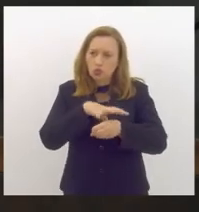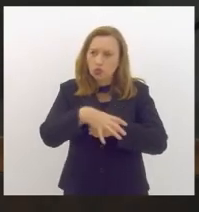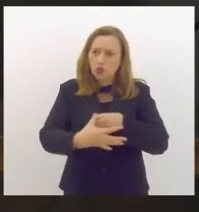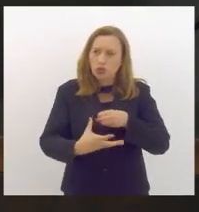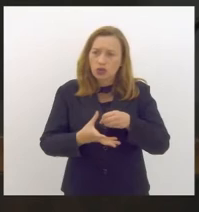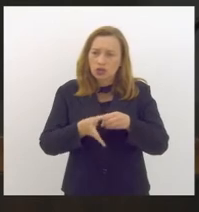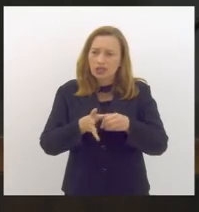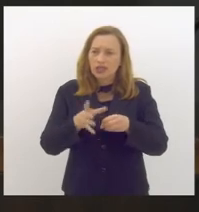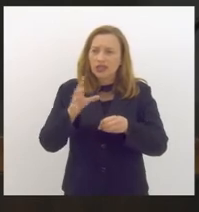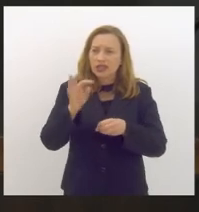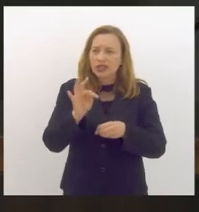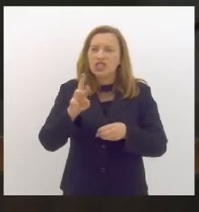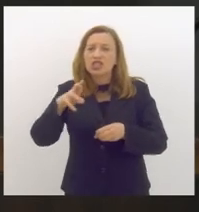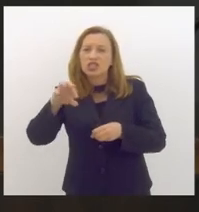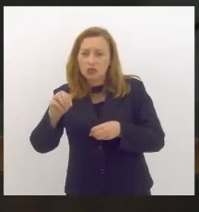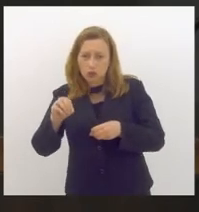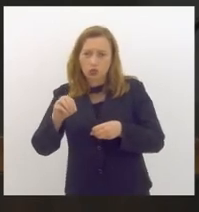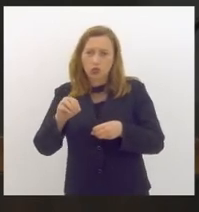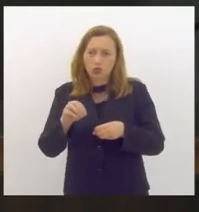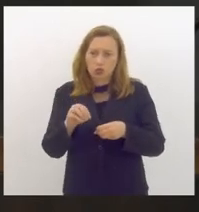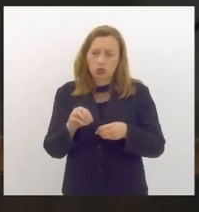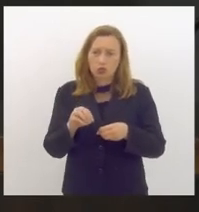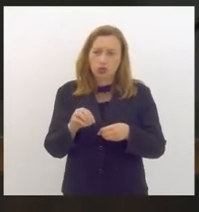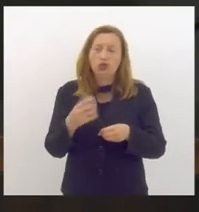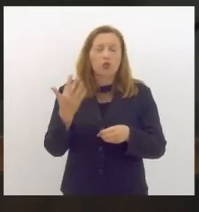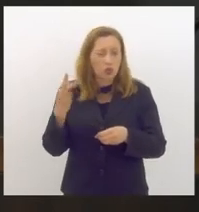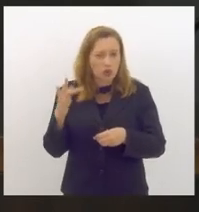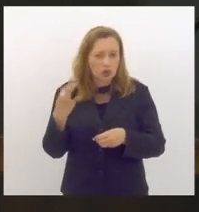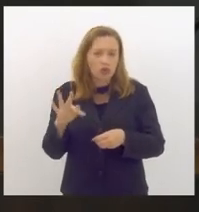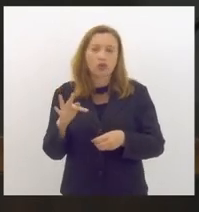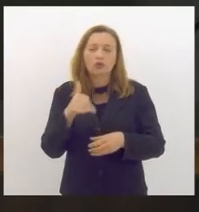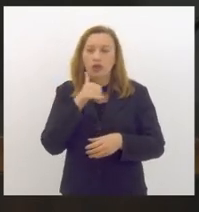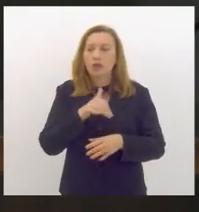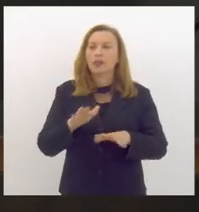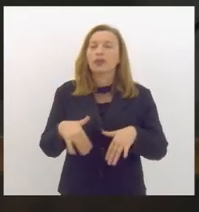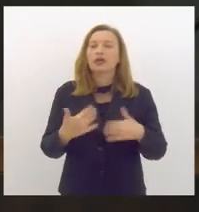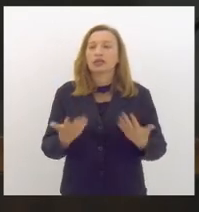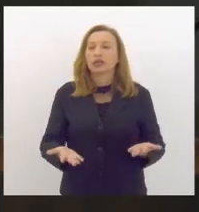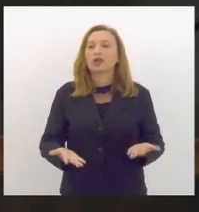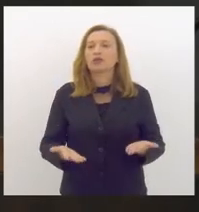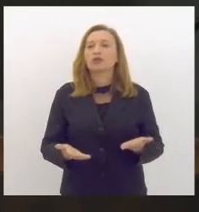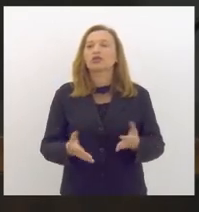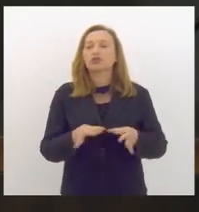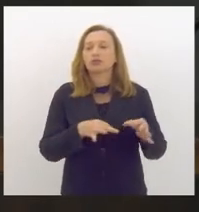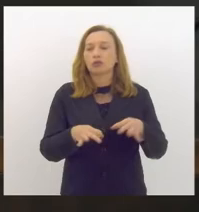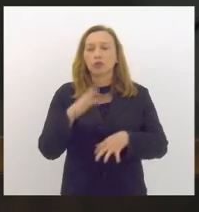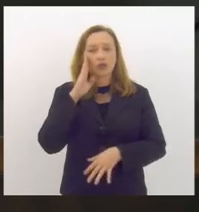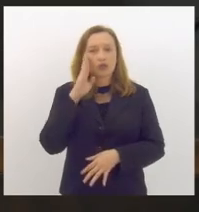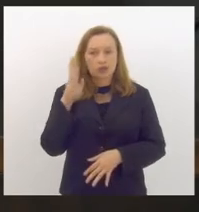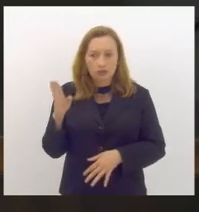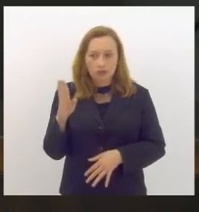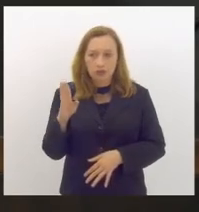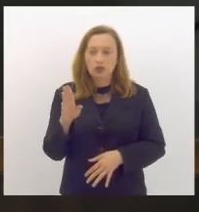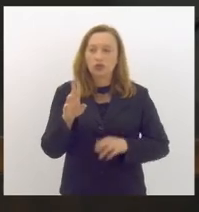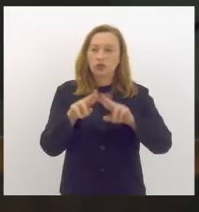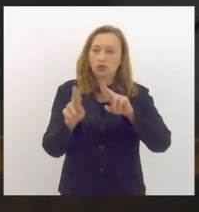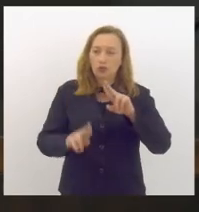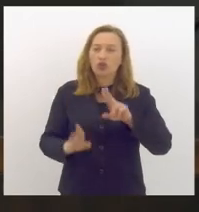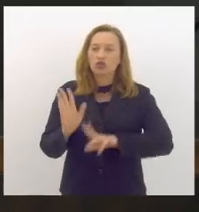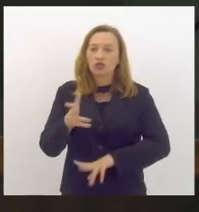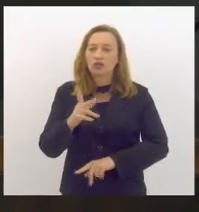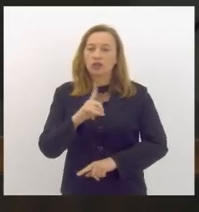de tecido. Então, isso dá muita dor realmente na mulher. Então, esse programa é fundamental, a UERJ já